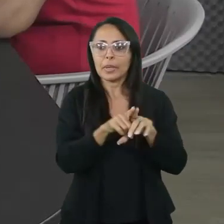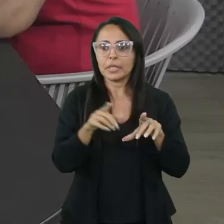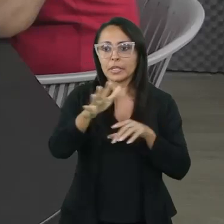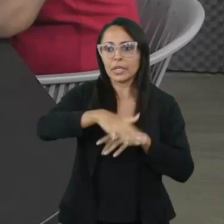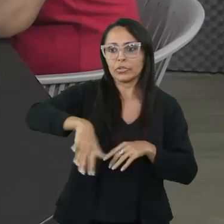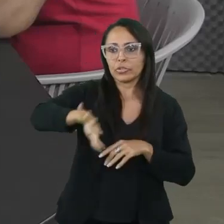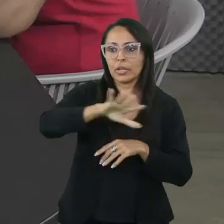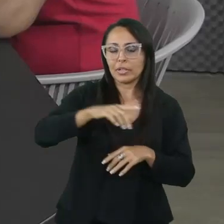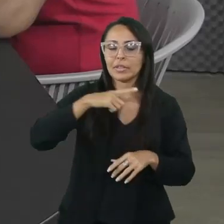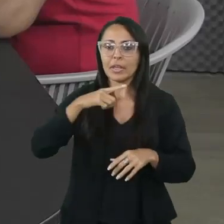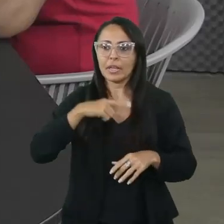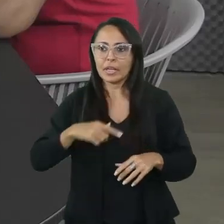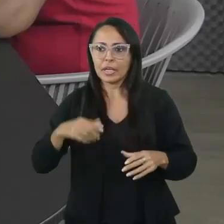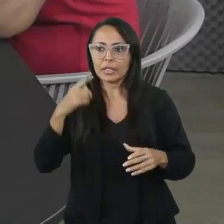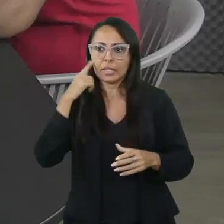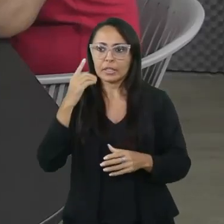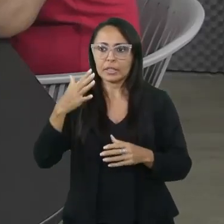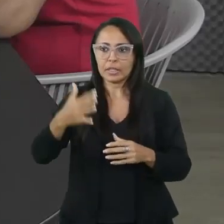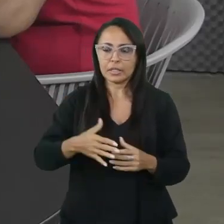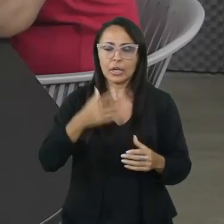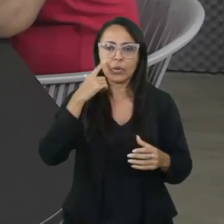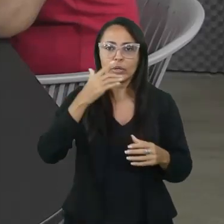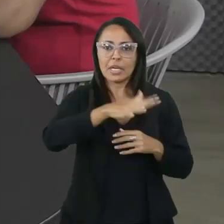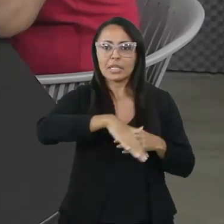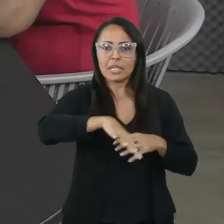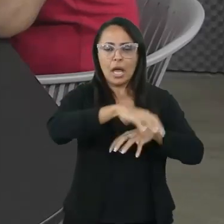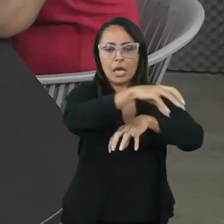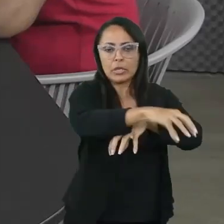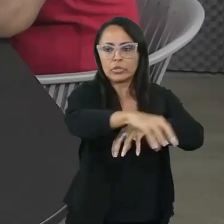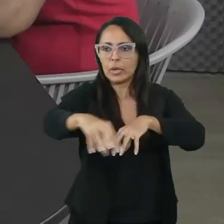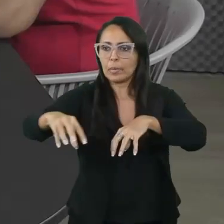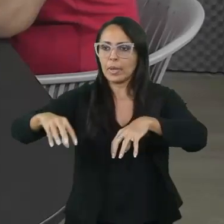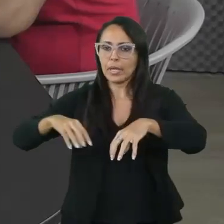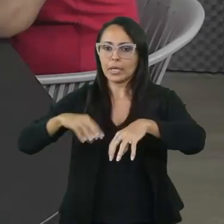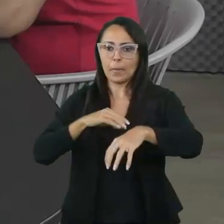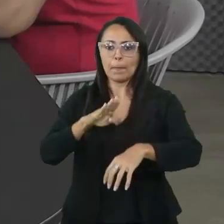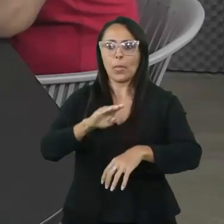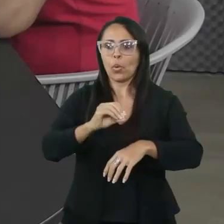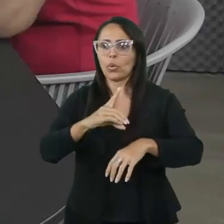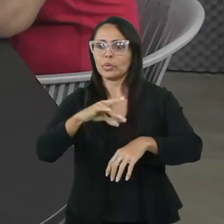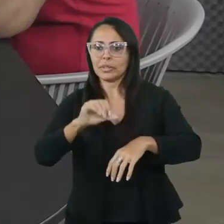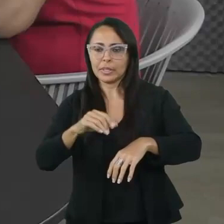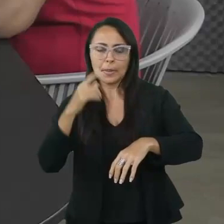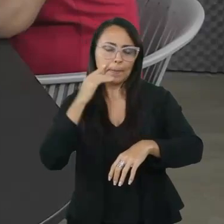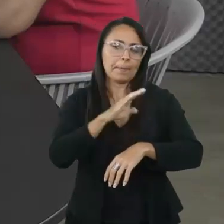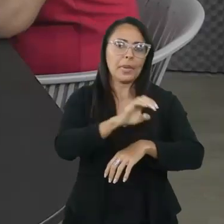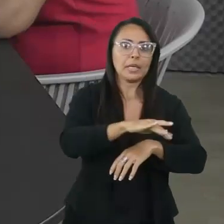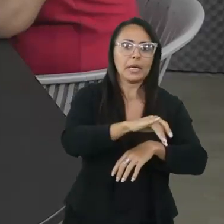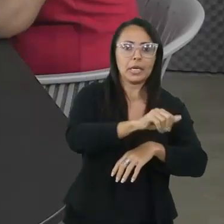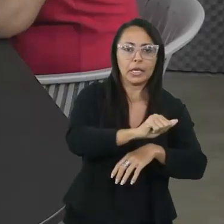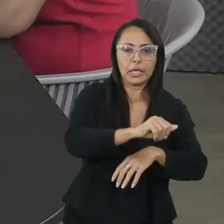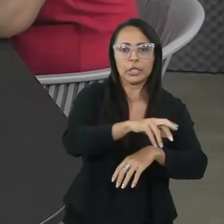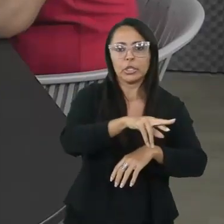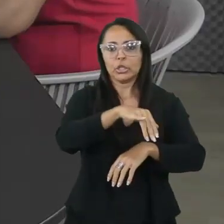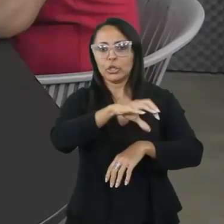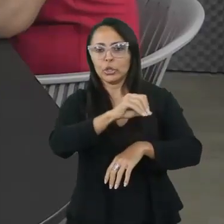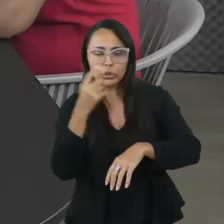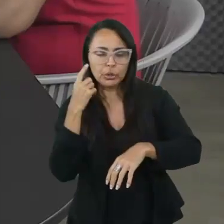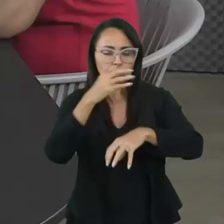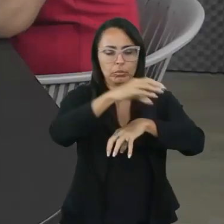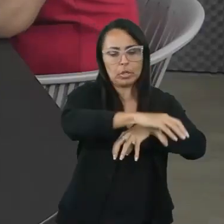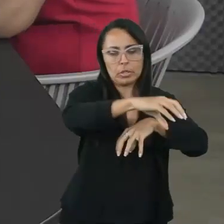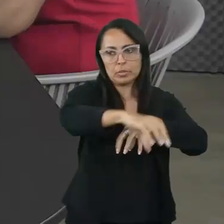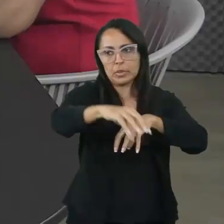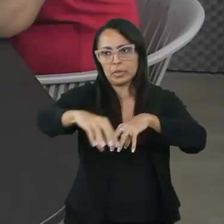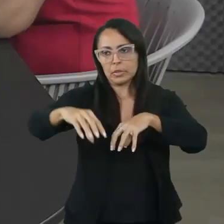tem estudantes também das áreas adjacentes, como ali a comunidade do Bode, né, a Beira Rio, Encantamoça também, né, até mesmo Pina